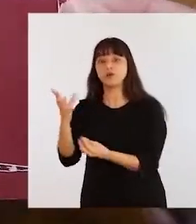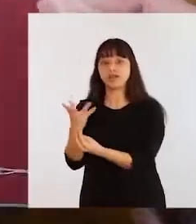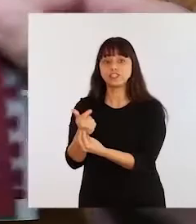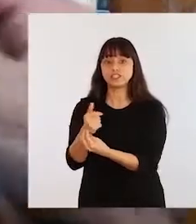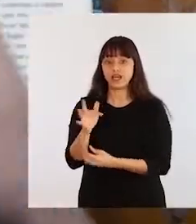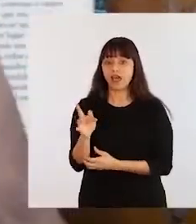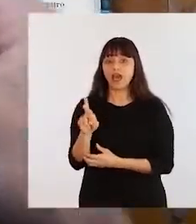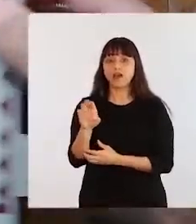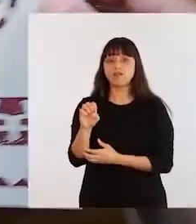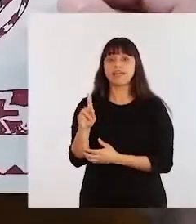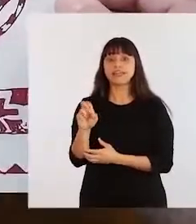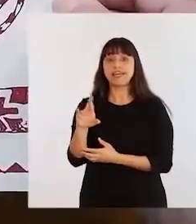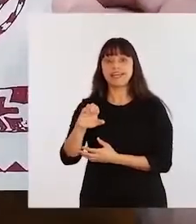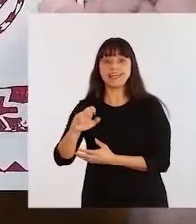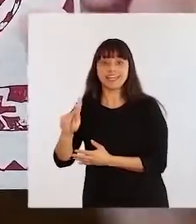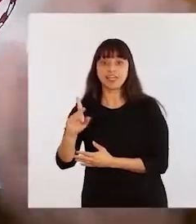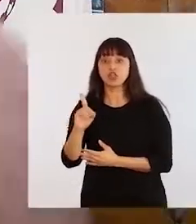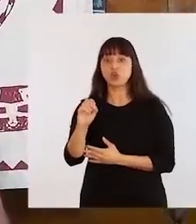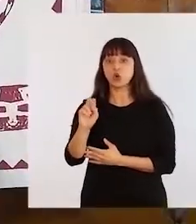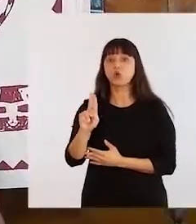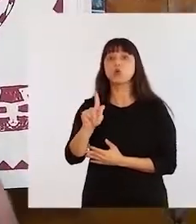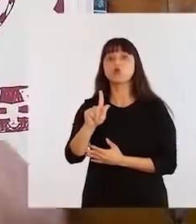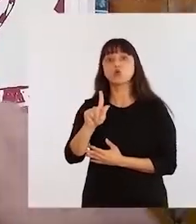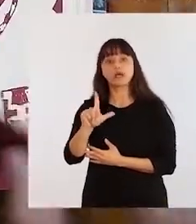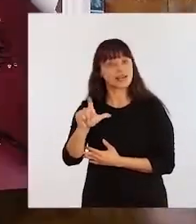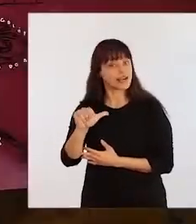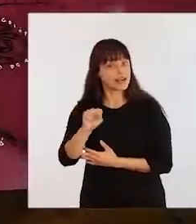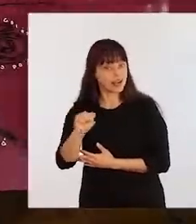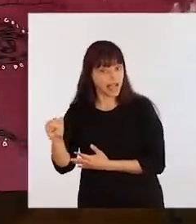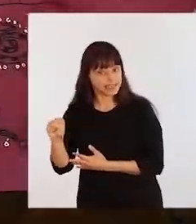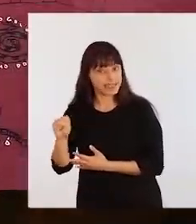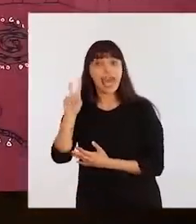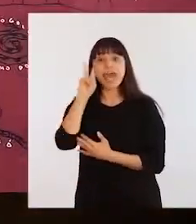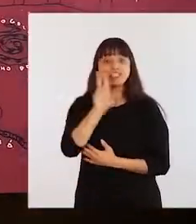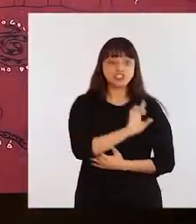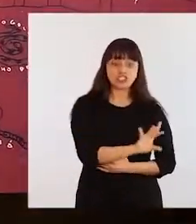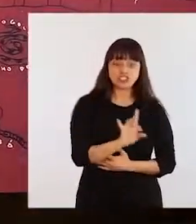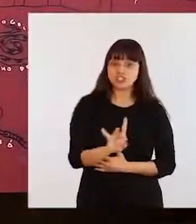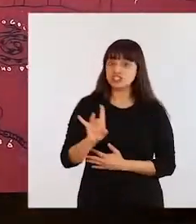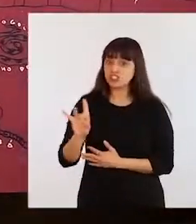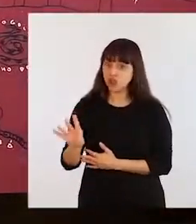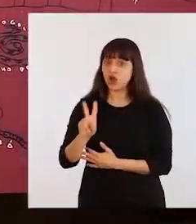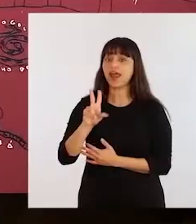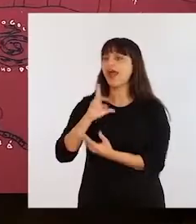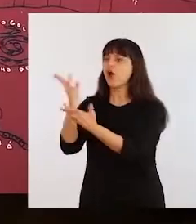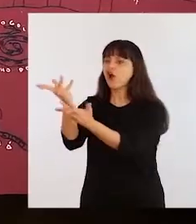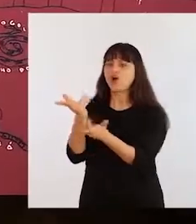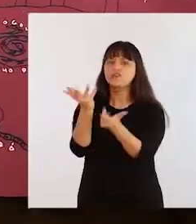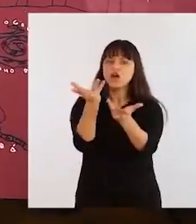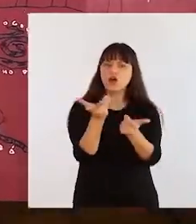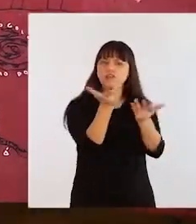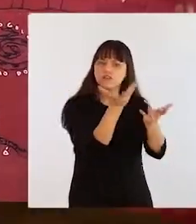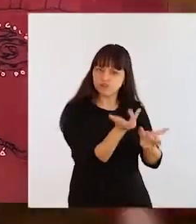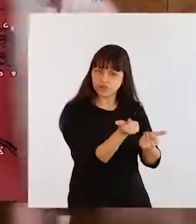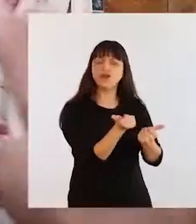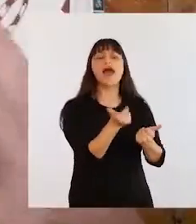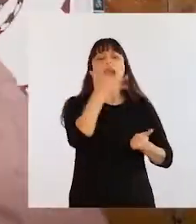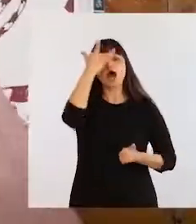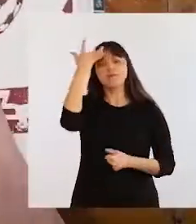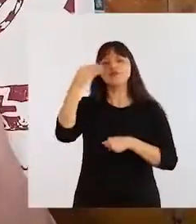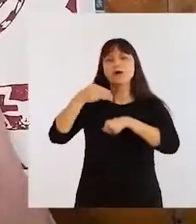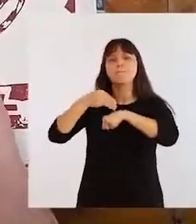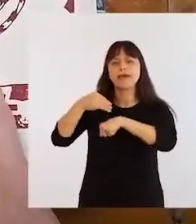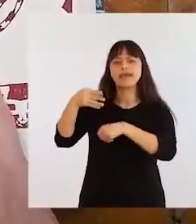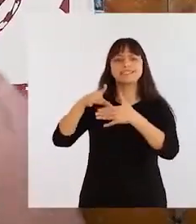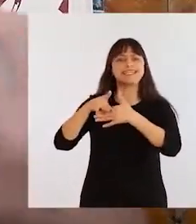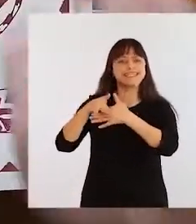nos levaram a convidar artistas, cientistas, mestres e lideranças a compartilharem seus saberes, conhecimentos e pesquisas